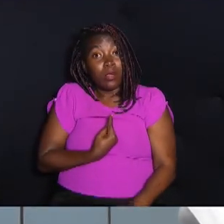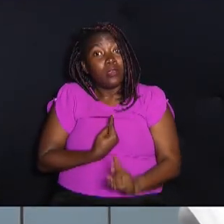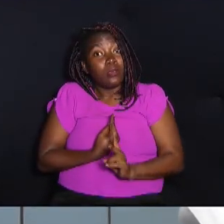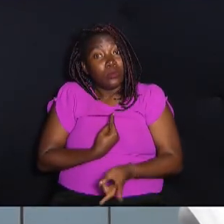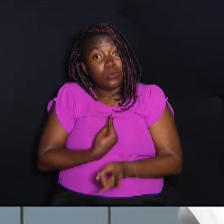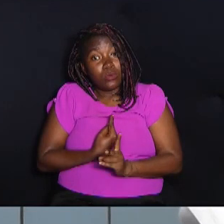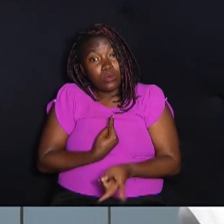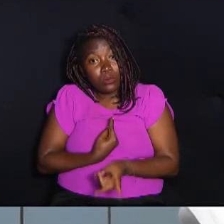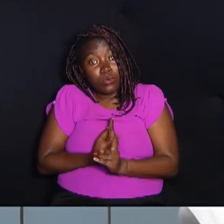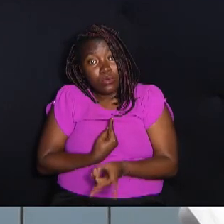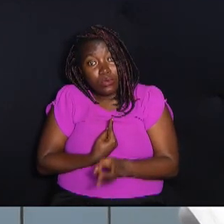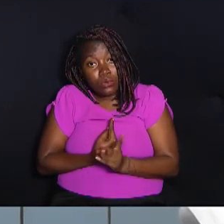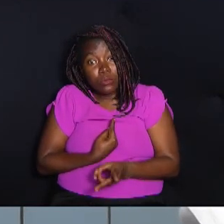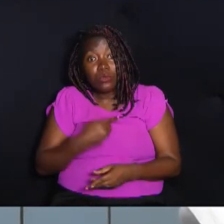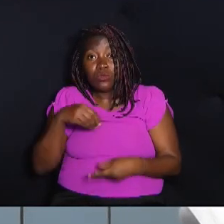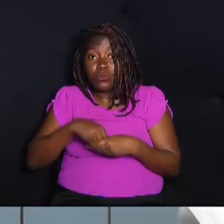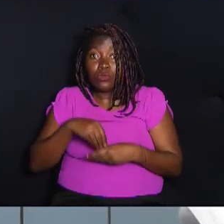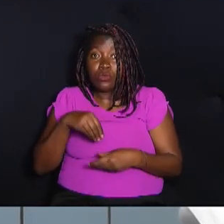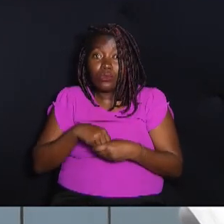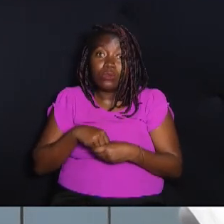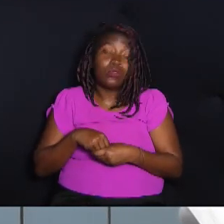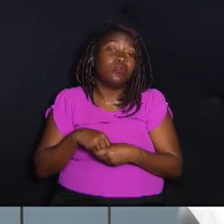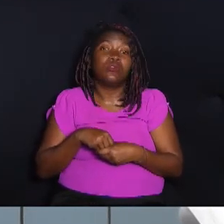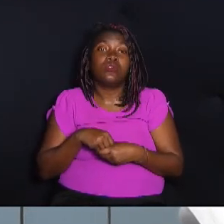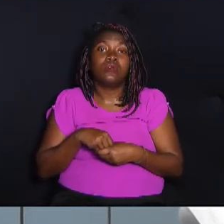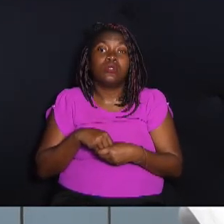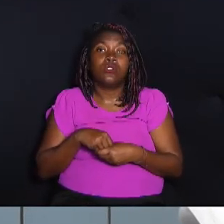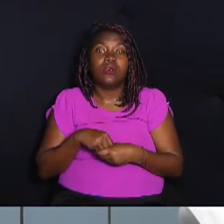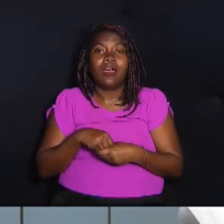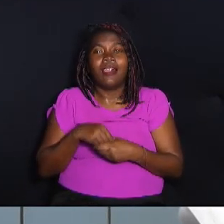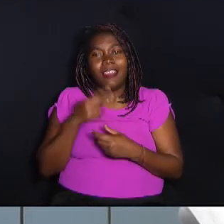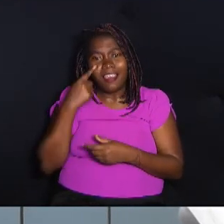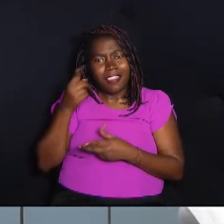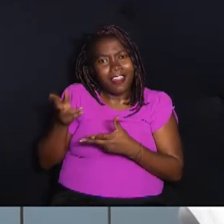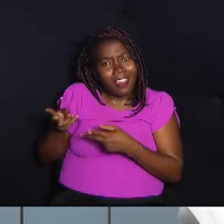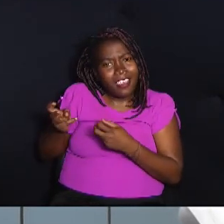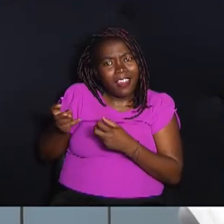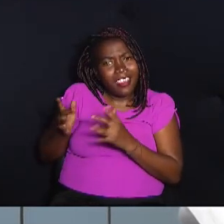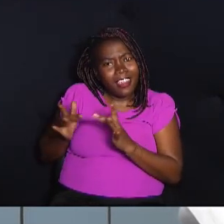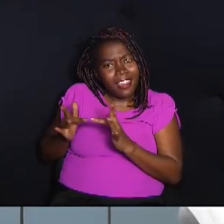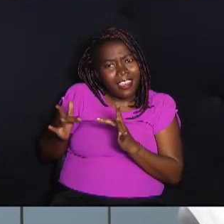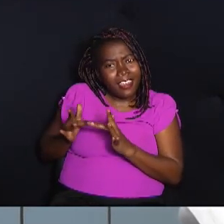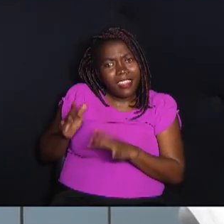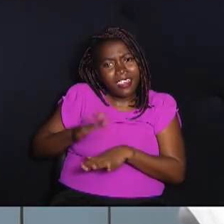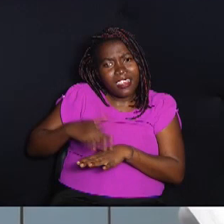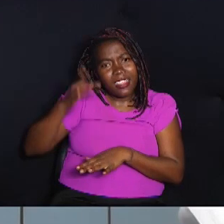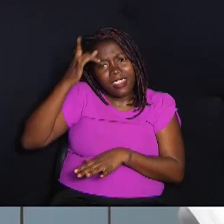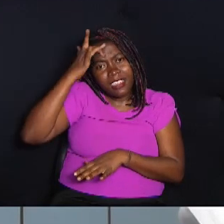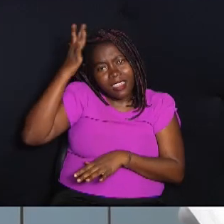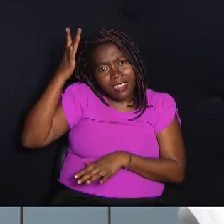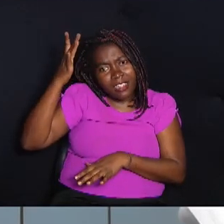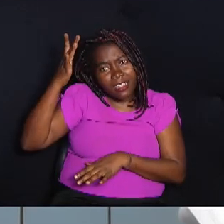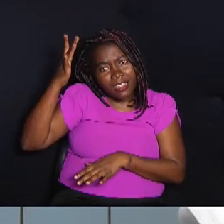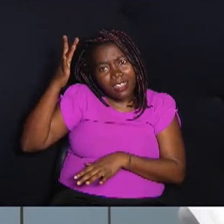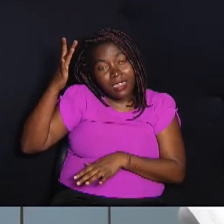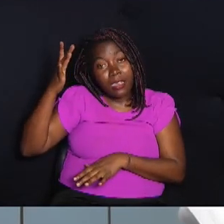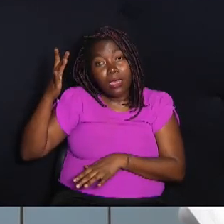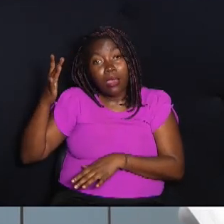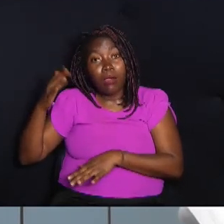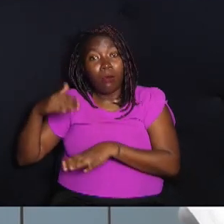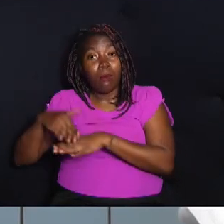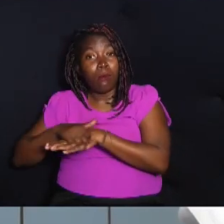reclusas. A gente vê isso no trato do dia a dia. Fica muito mais fácil você conversar,